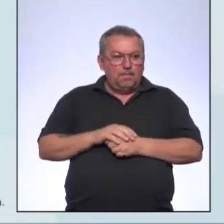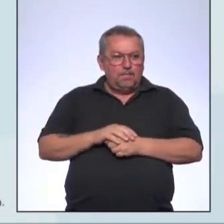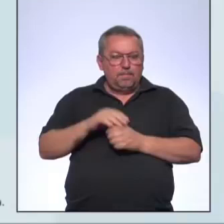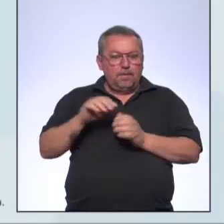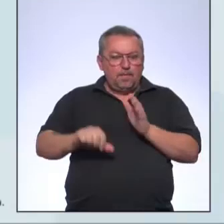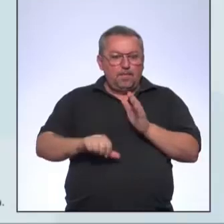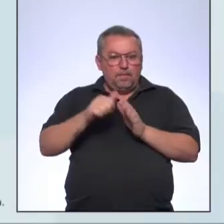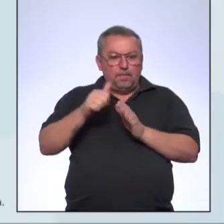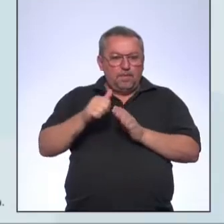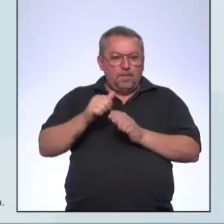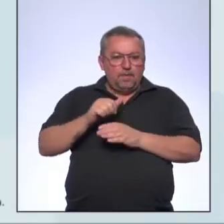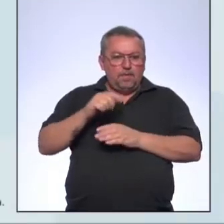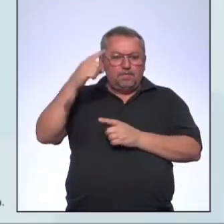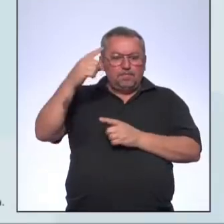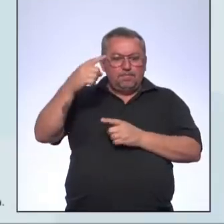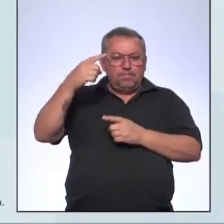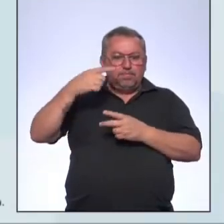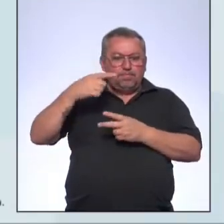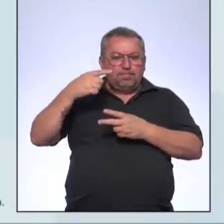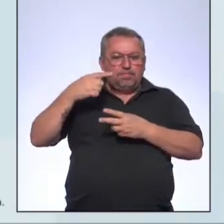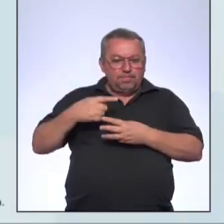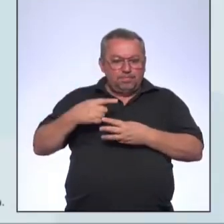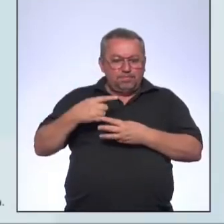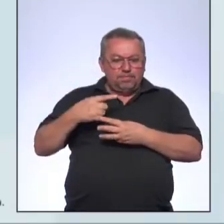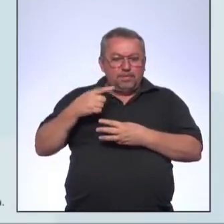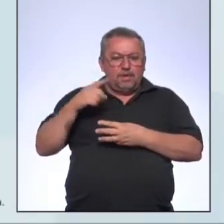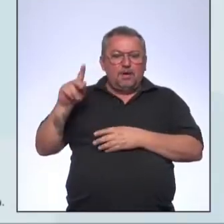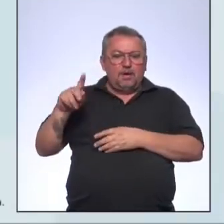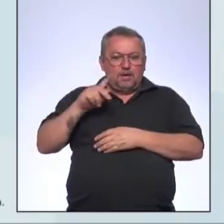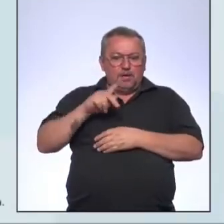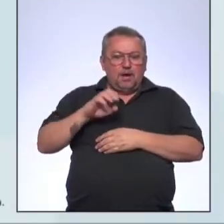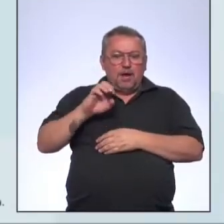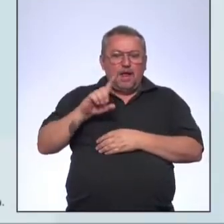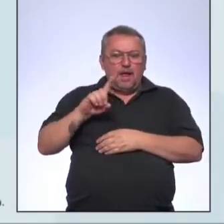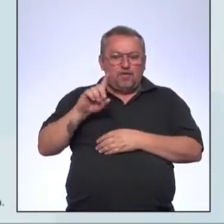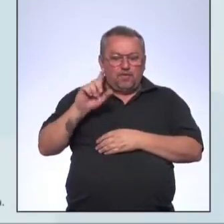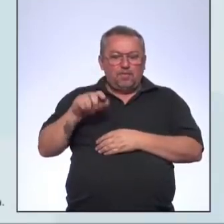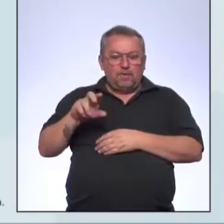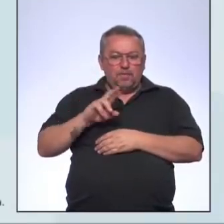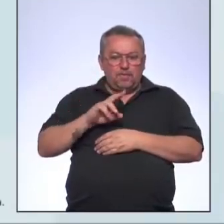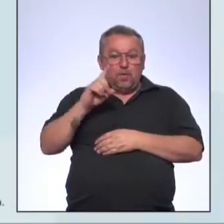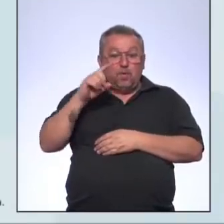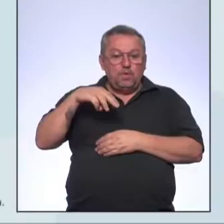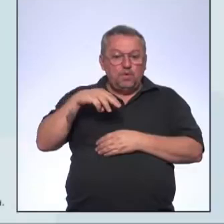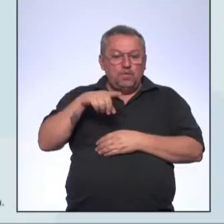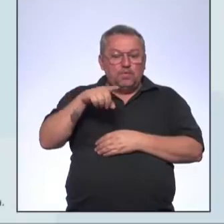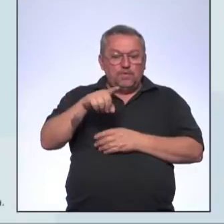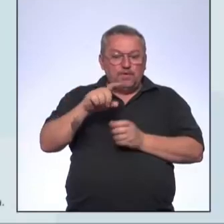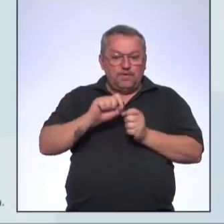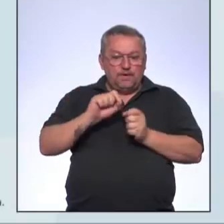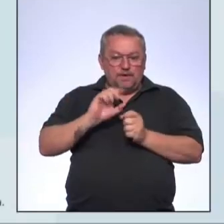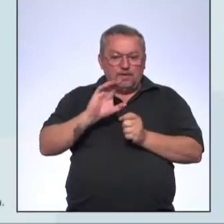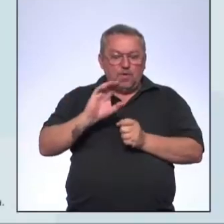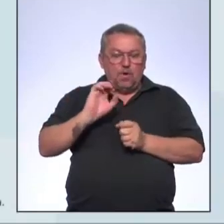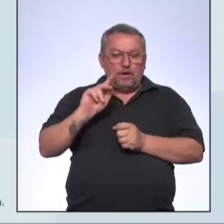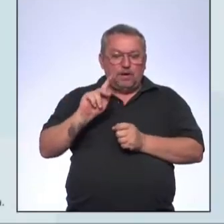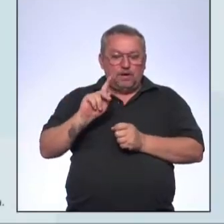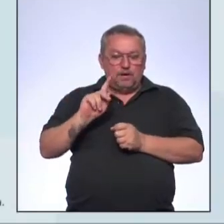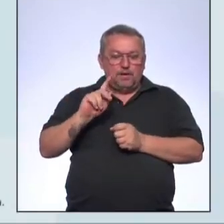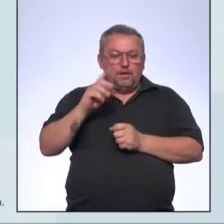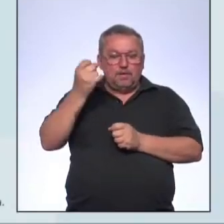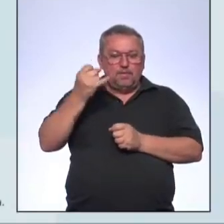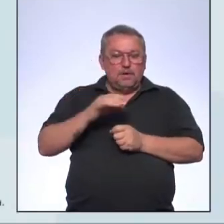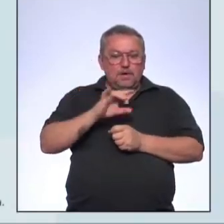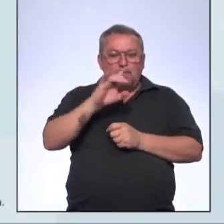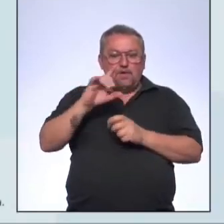primeira figura é tal, a segunda tal e a terceira para o professor Edmundo poder responder. 1 minutinho para vocês fazerem isso, ok? Dá a definição